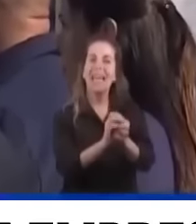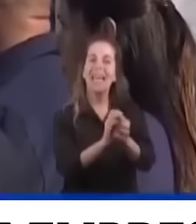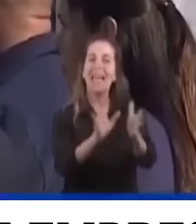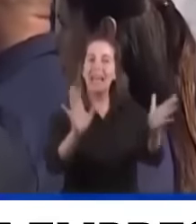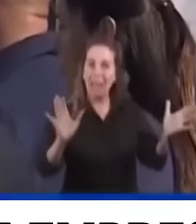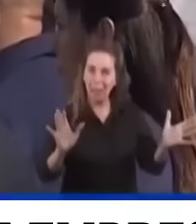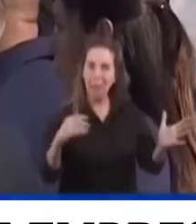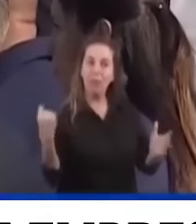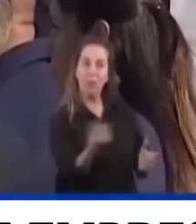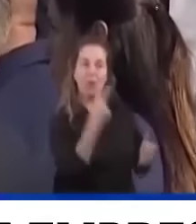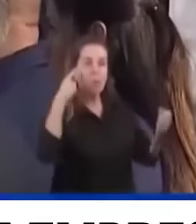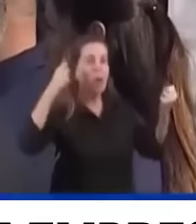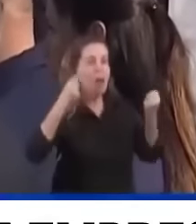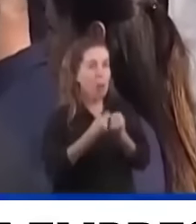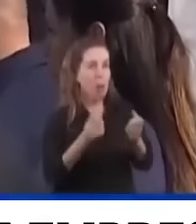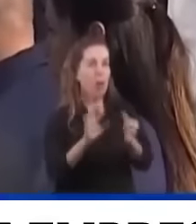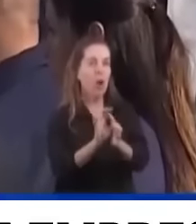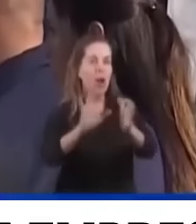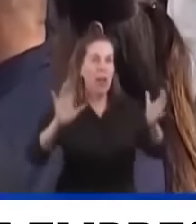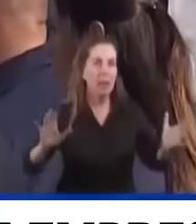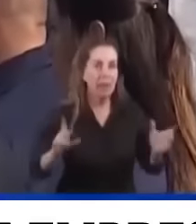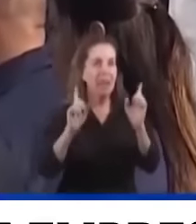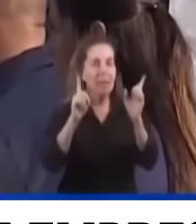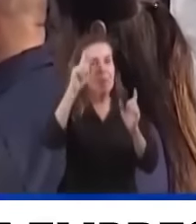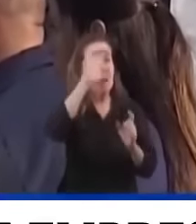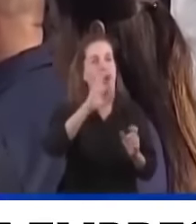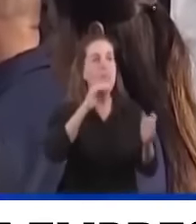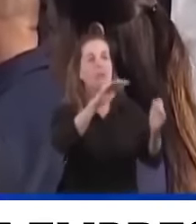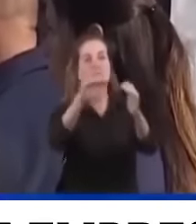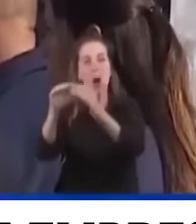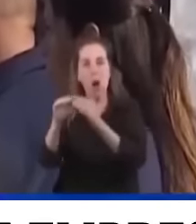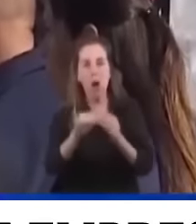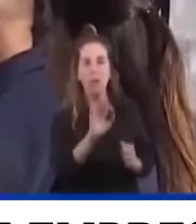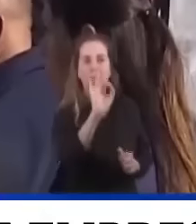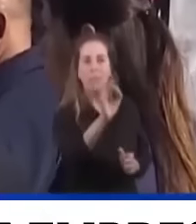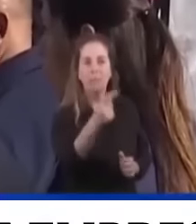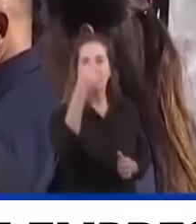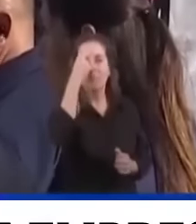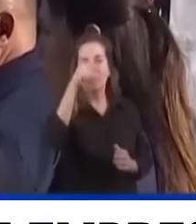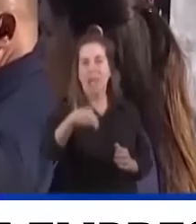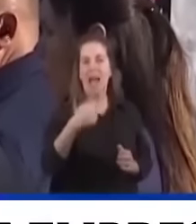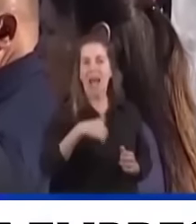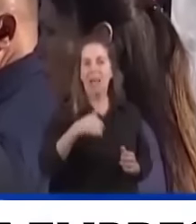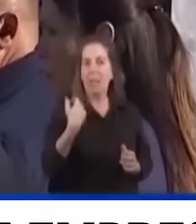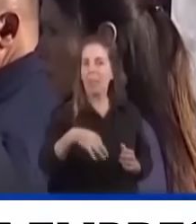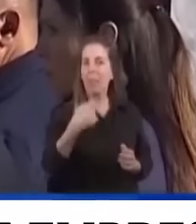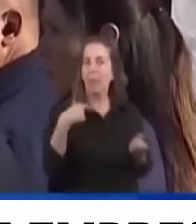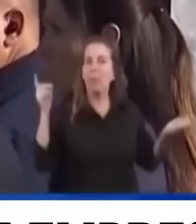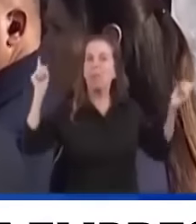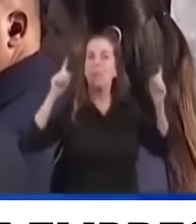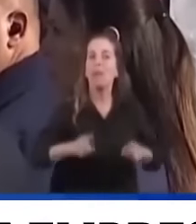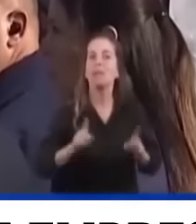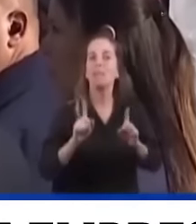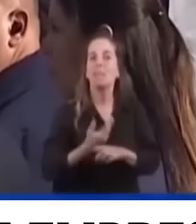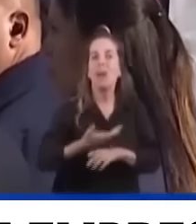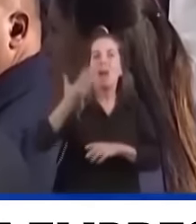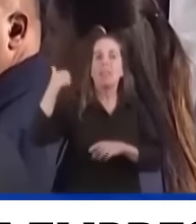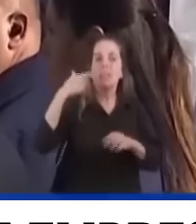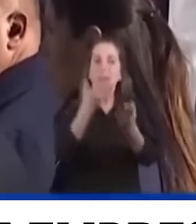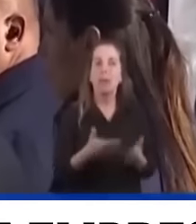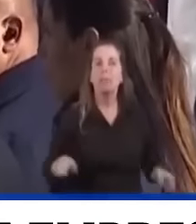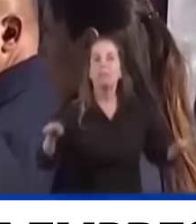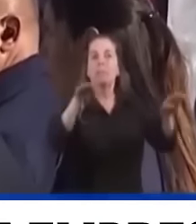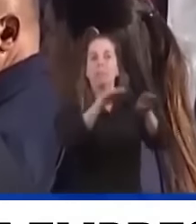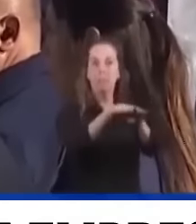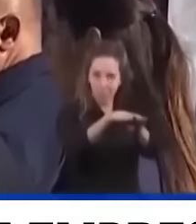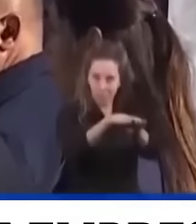Milei, conhecendo o caráter, né, de falar sem muitas papas na língua de Milei, isso gera apreensão no governo